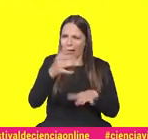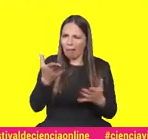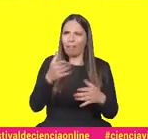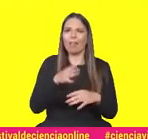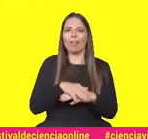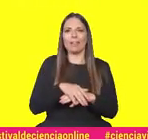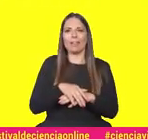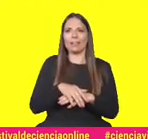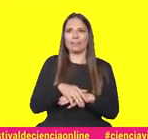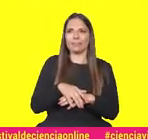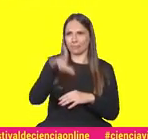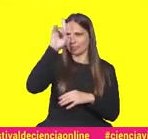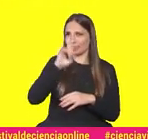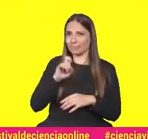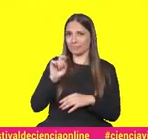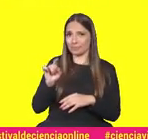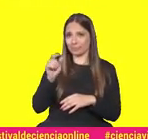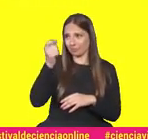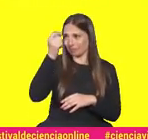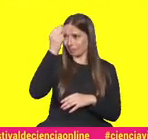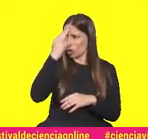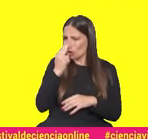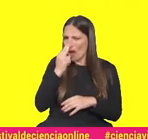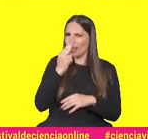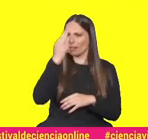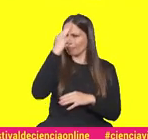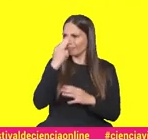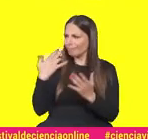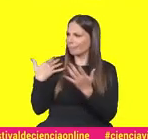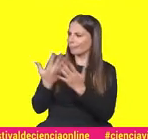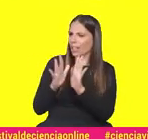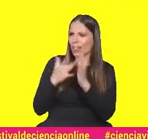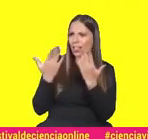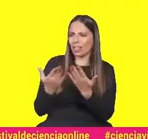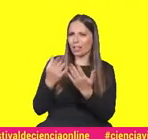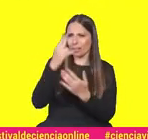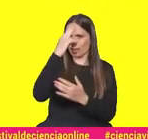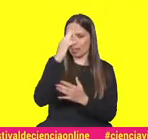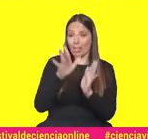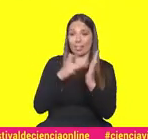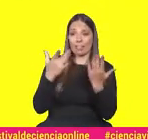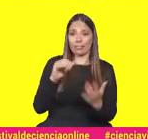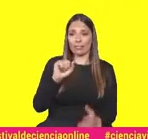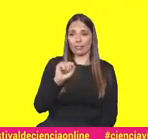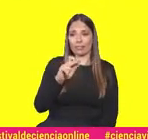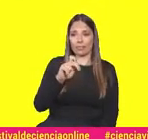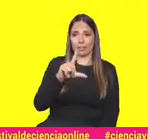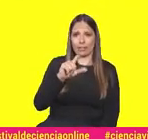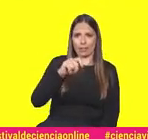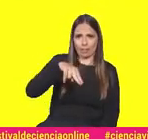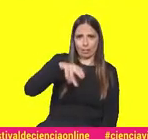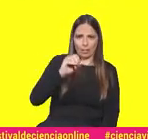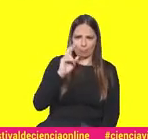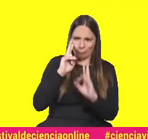mais humildes. Lembro-me que da história, dos livros de história, recordamos o livro de Galeno, que no fundo, o livro de Galeno